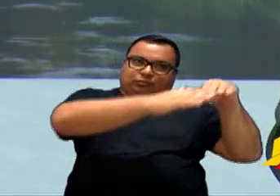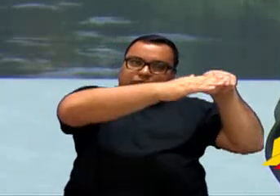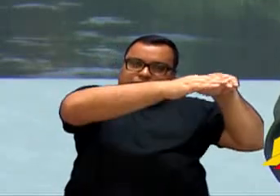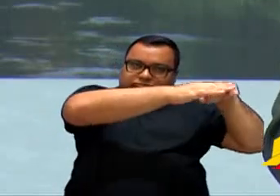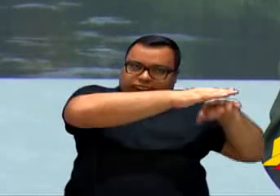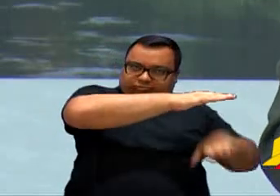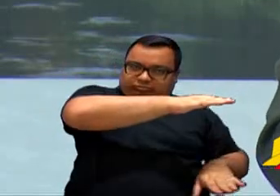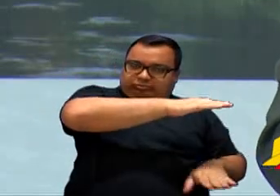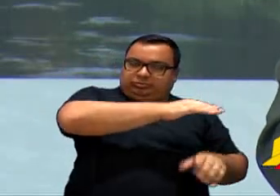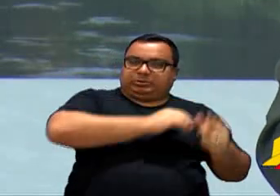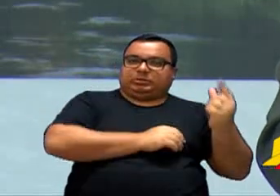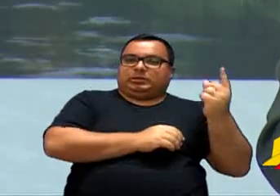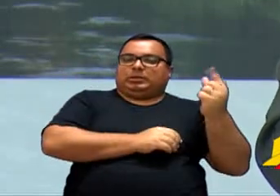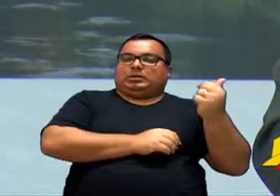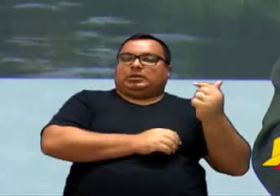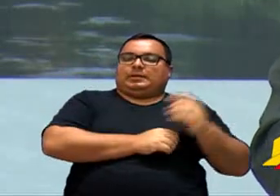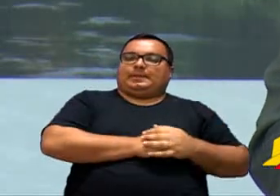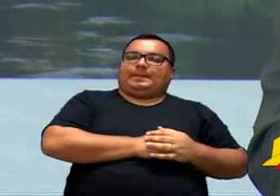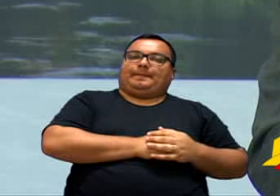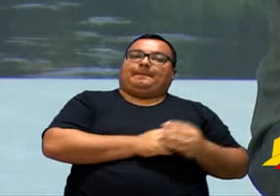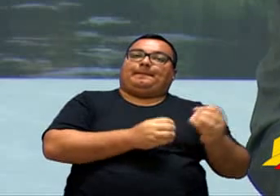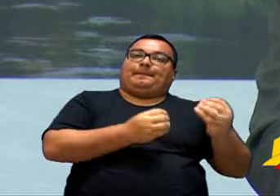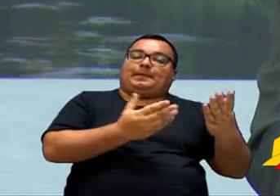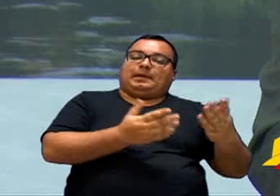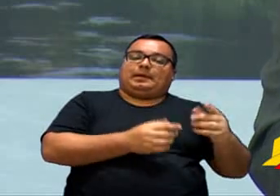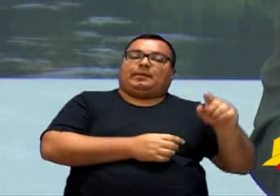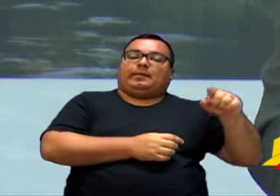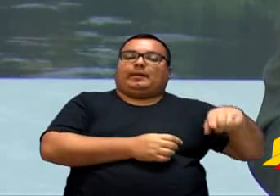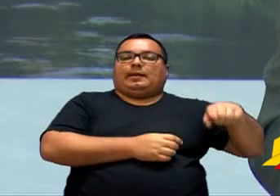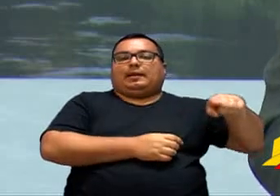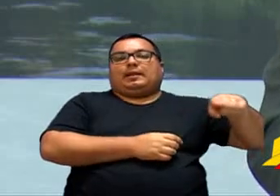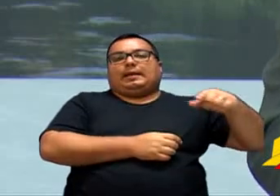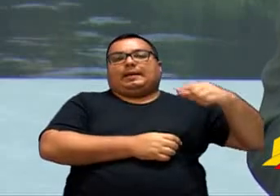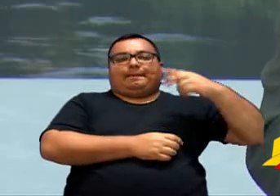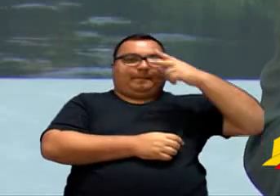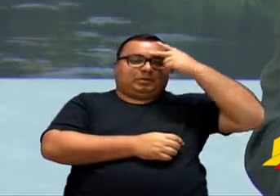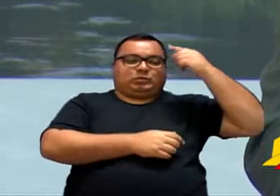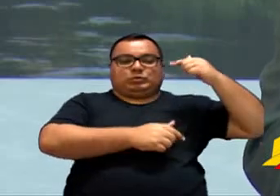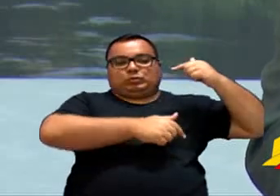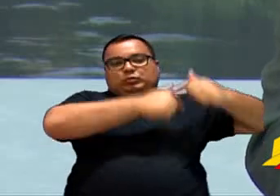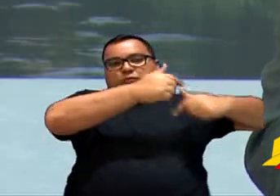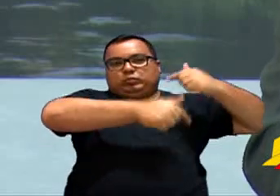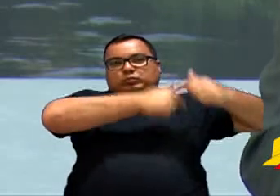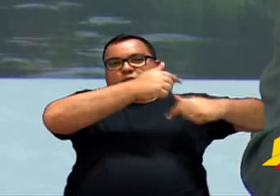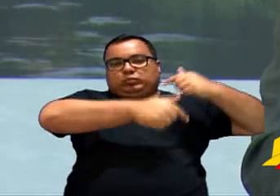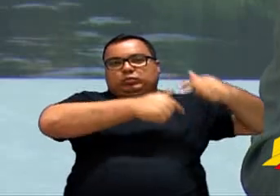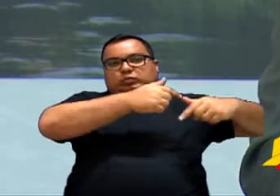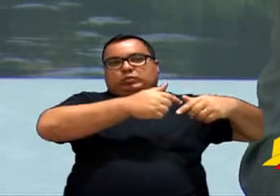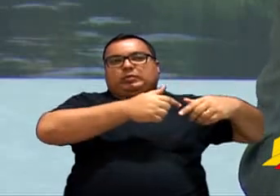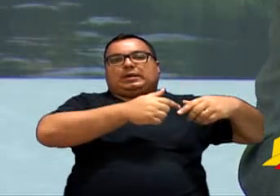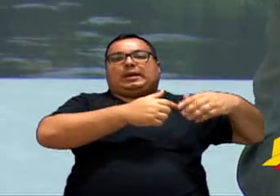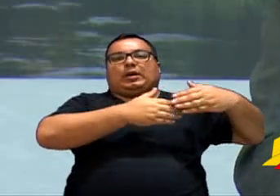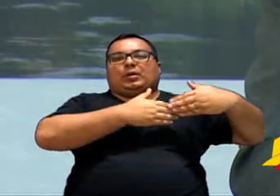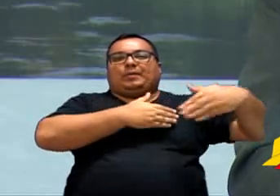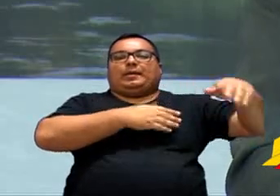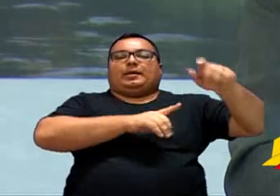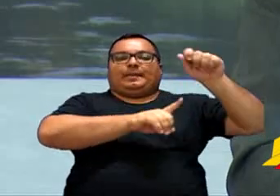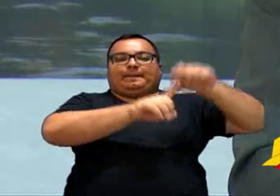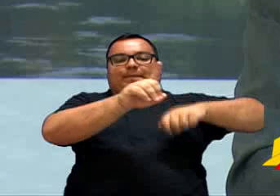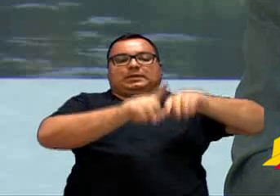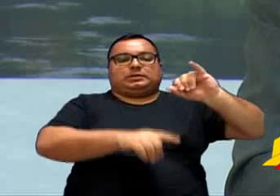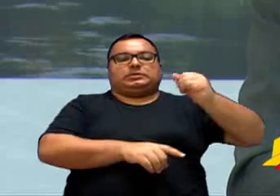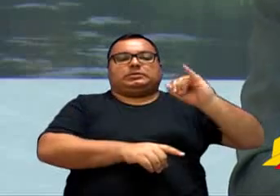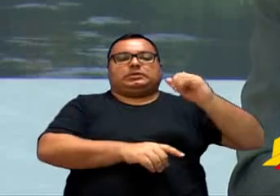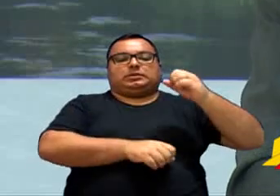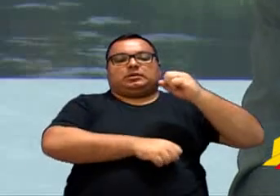reserva, que é o fundo de reserva dos servidores, que, a partir do 1º de janeiro de 2008, que é